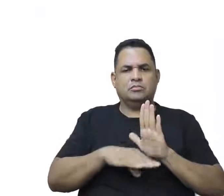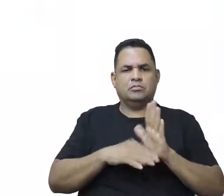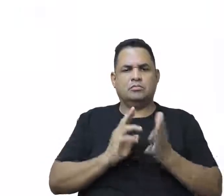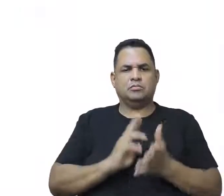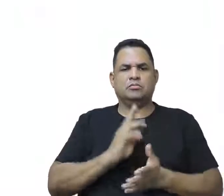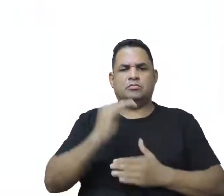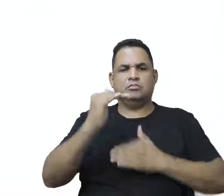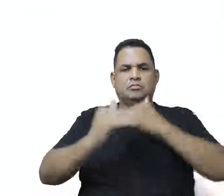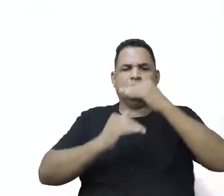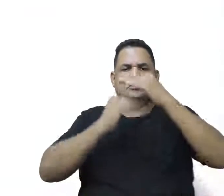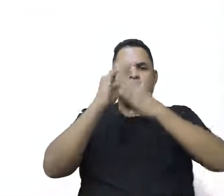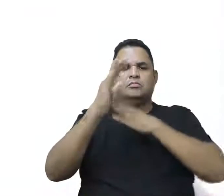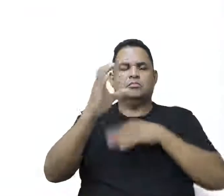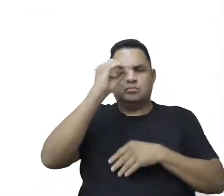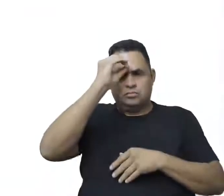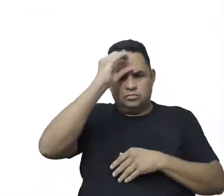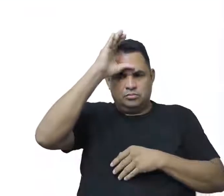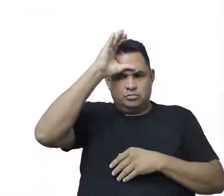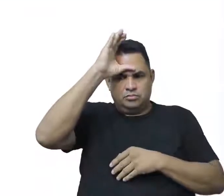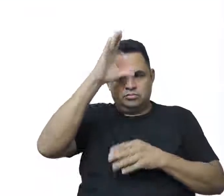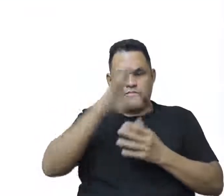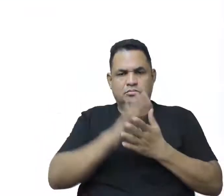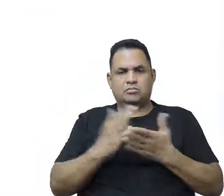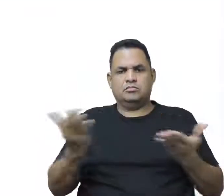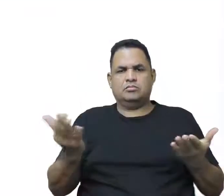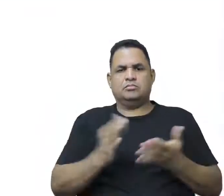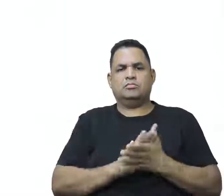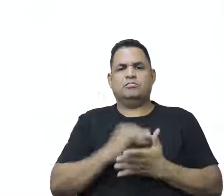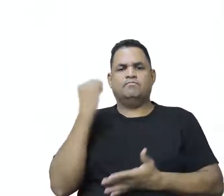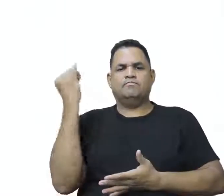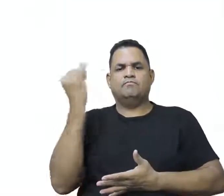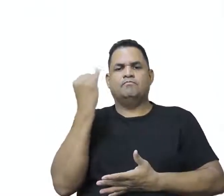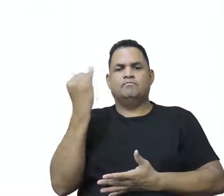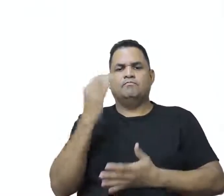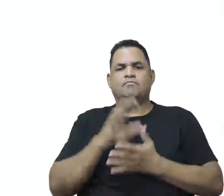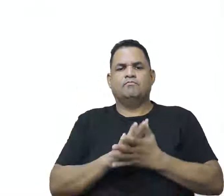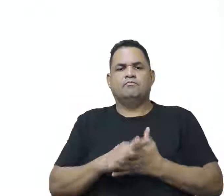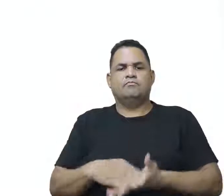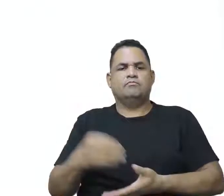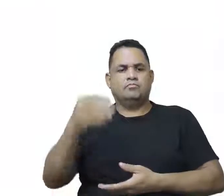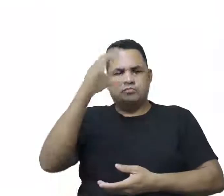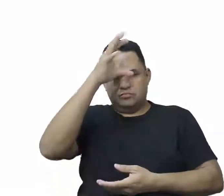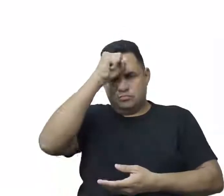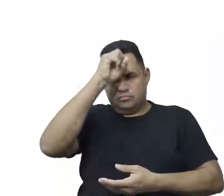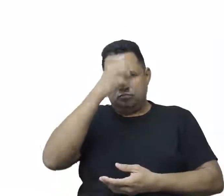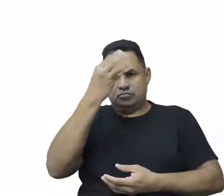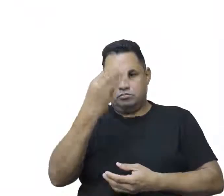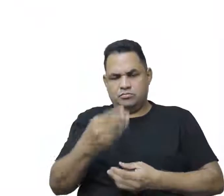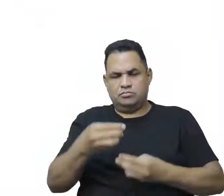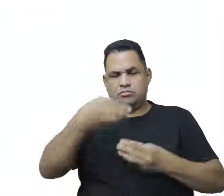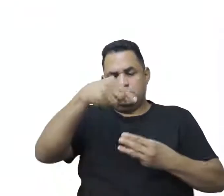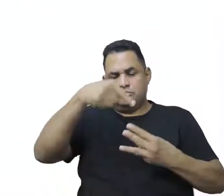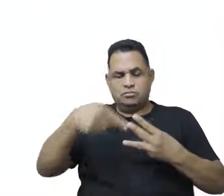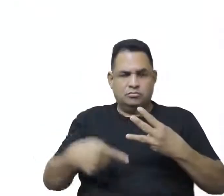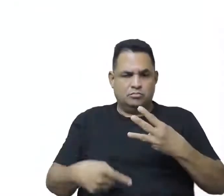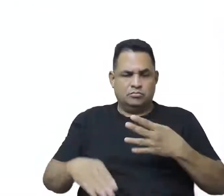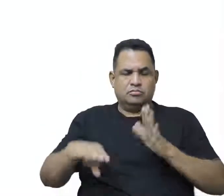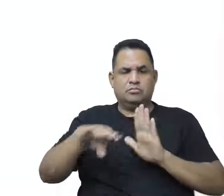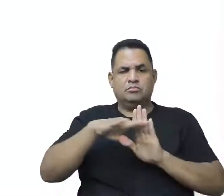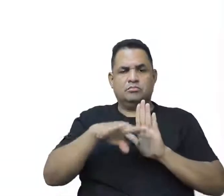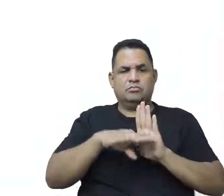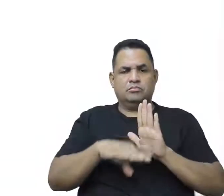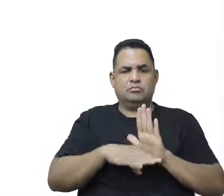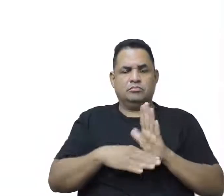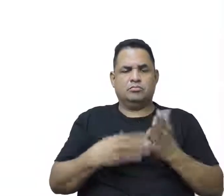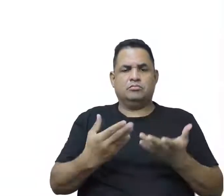da evolução do conhecimento. E, galerinha, é importante que vocês gravem esses 3 estágios, até porque